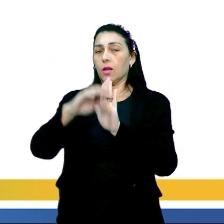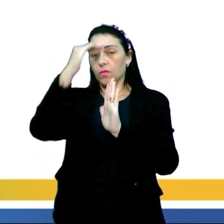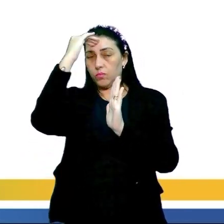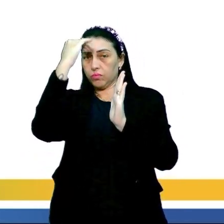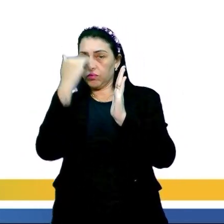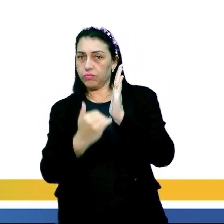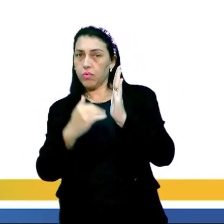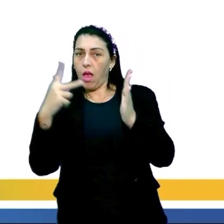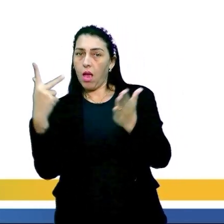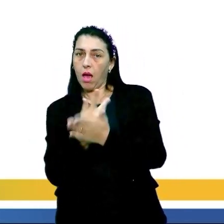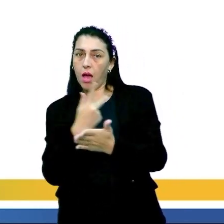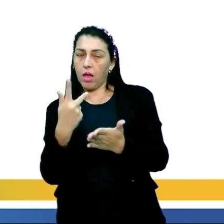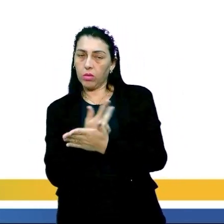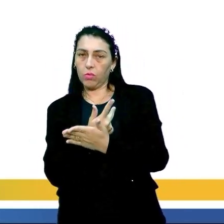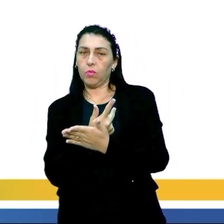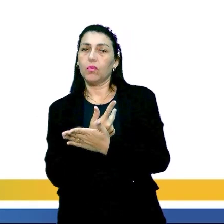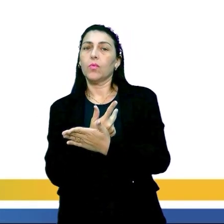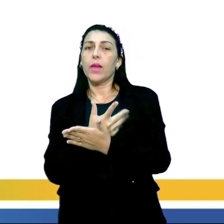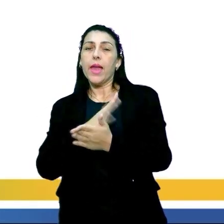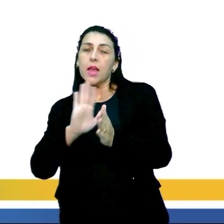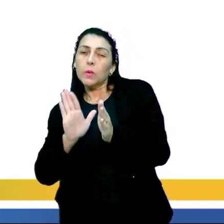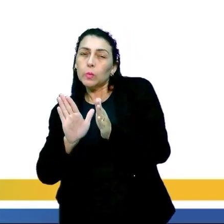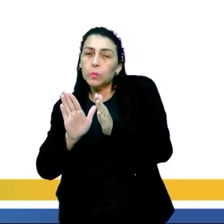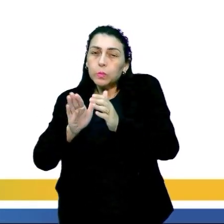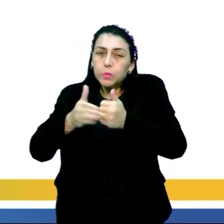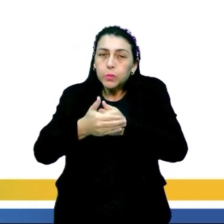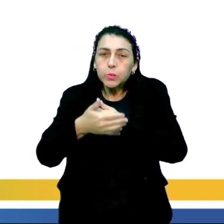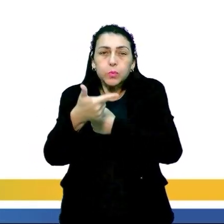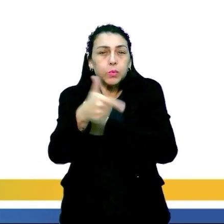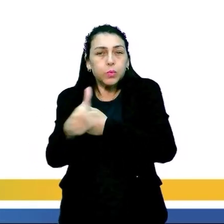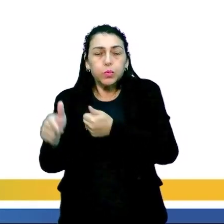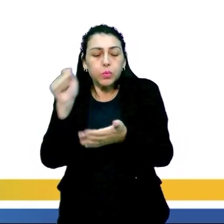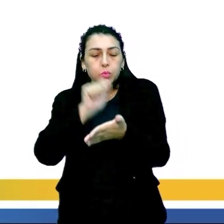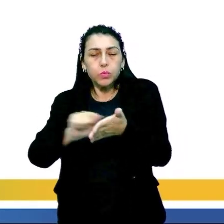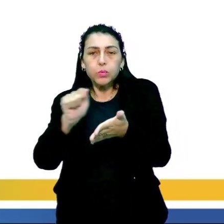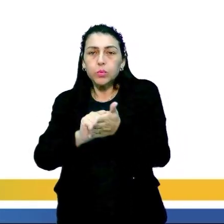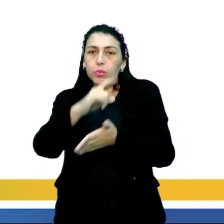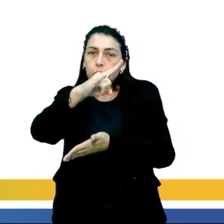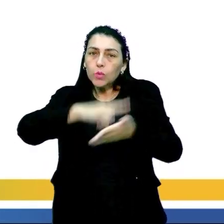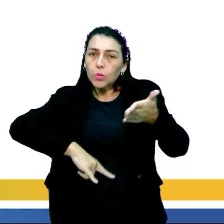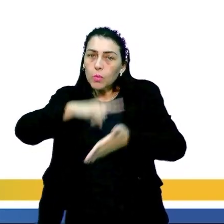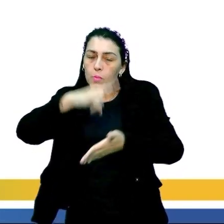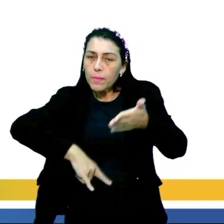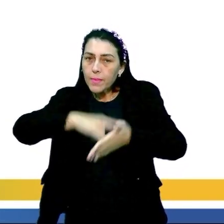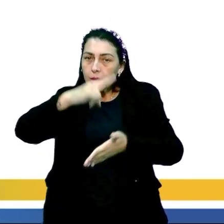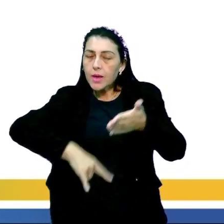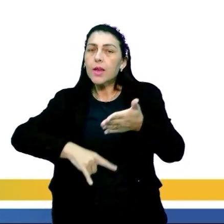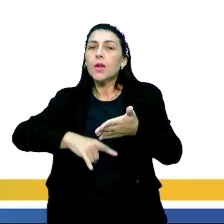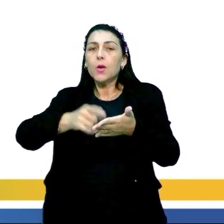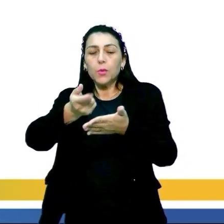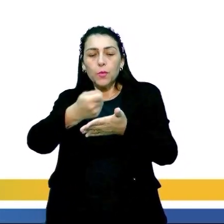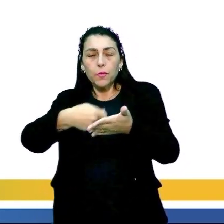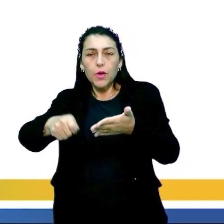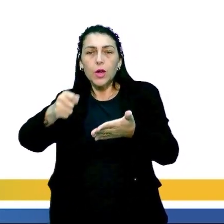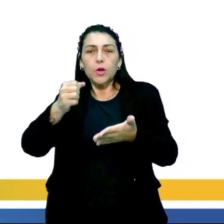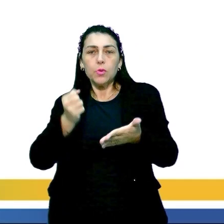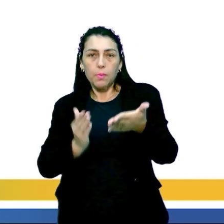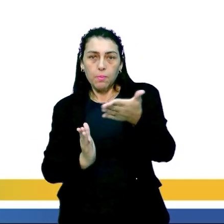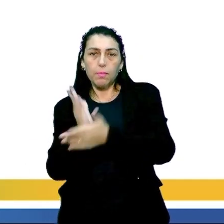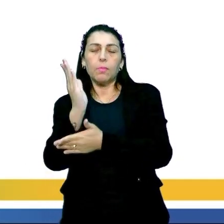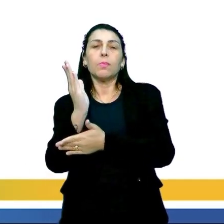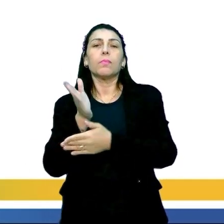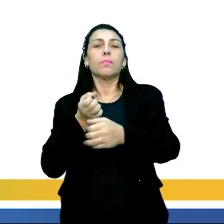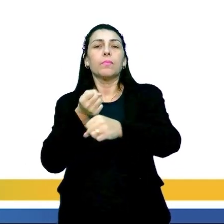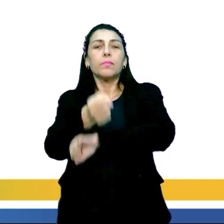você entra de maneira clandestina, né? Quando você não tem os registros legais, quando você não tem o visto para adentrar um